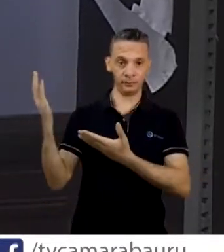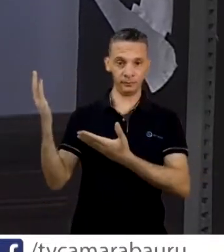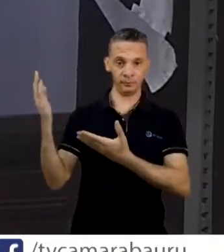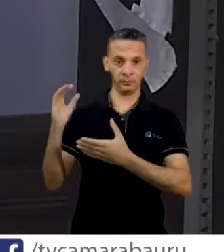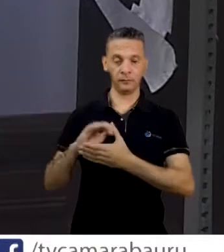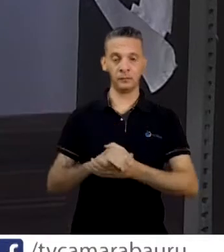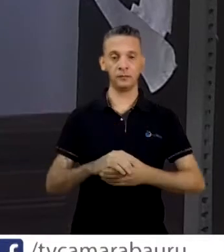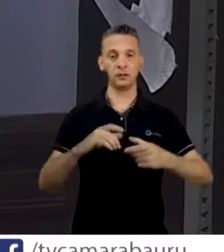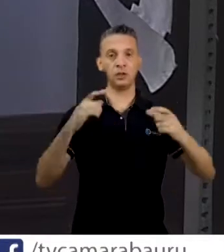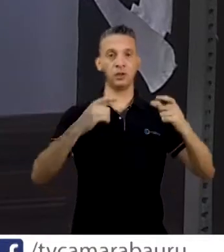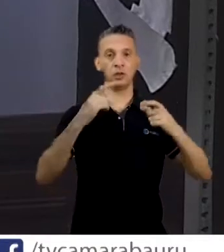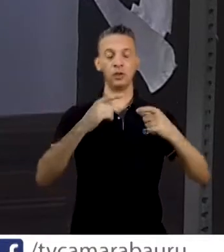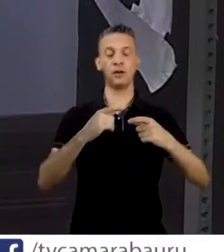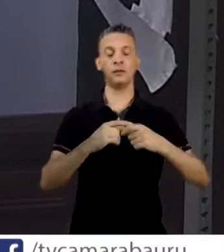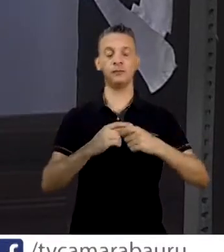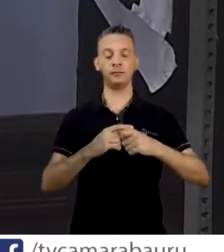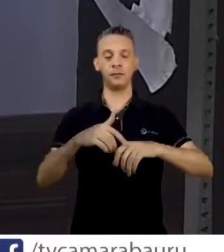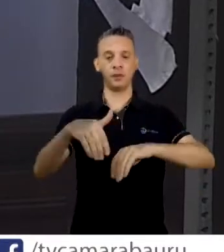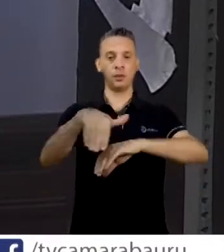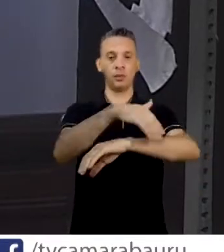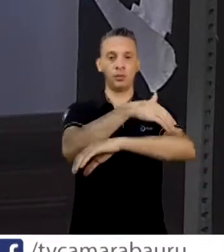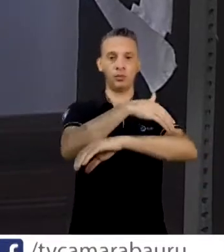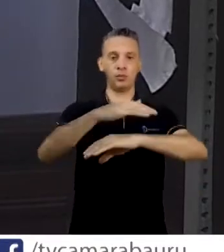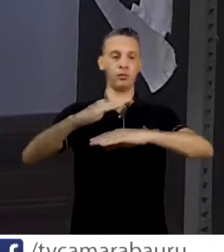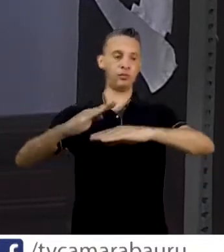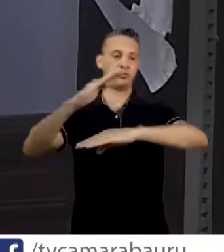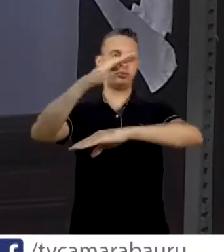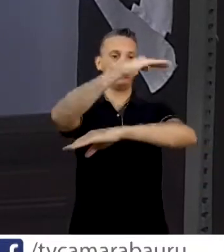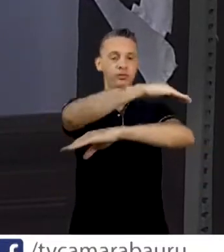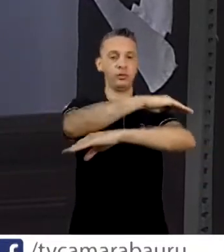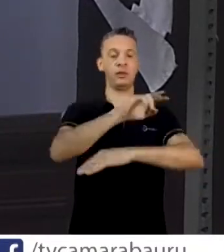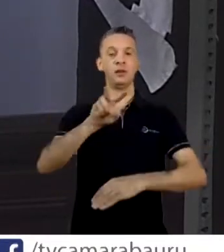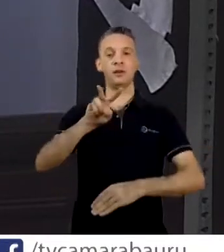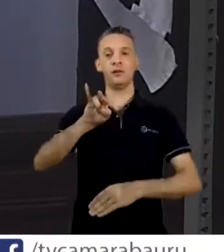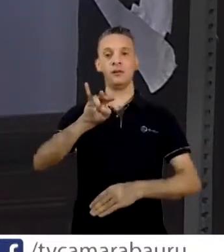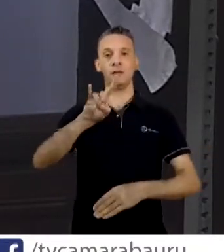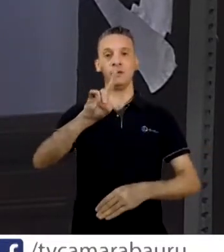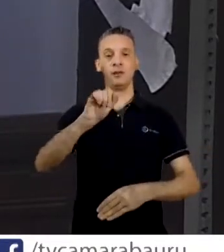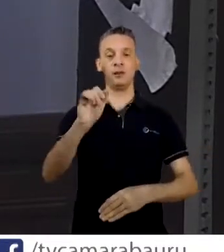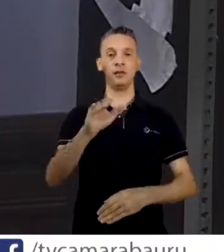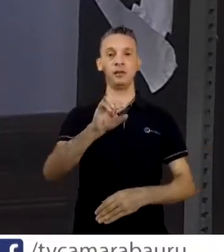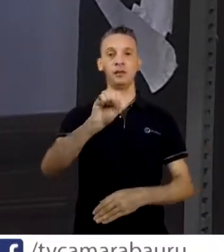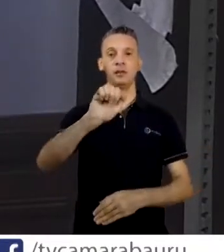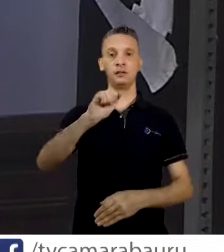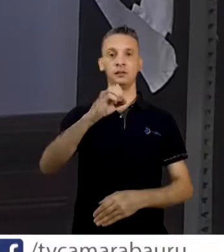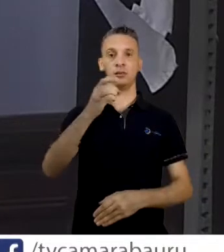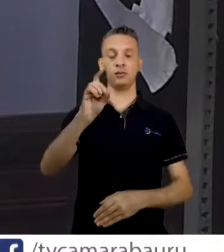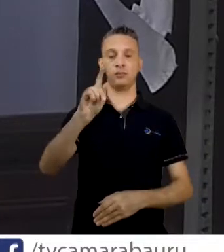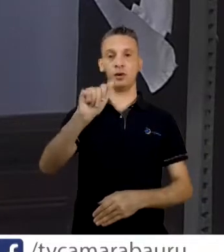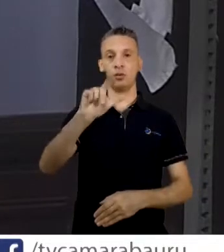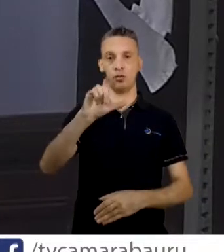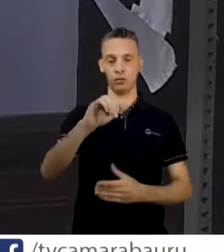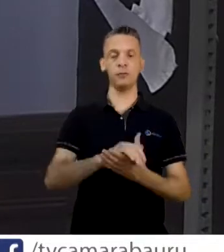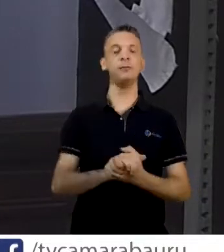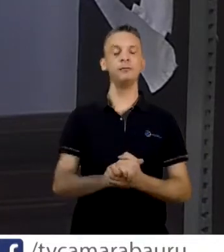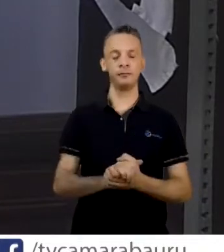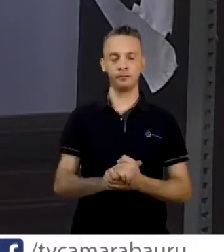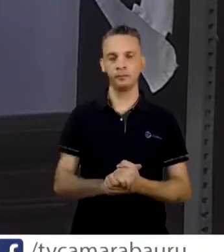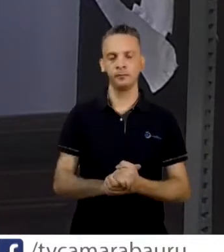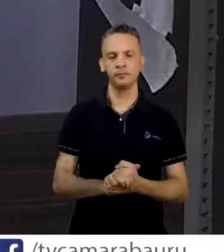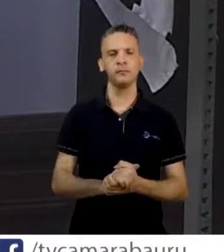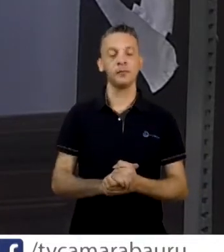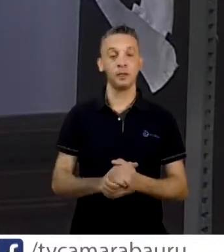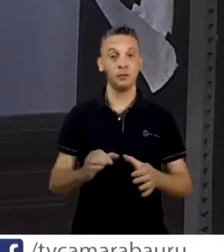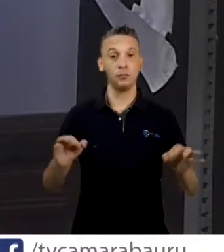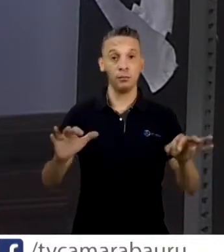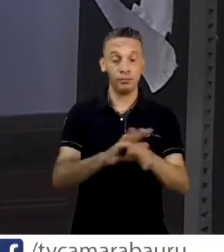do viaduto da Vila São Paulo. Desde que foi entregue essa duplicação da